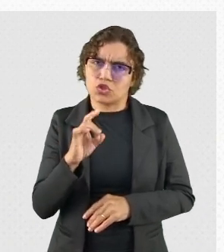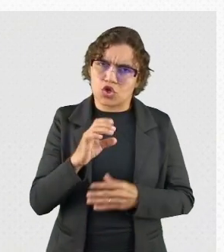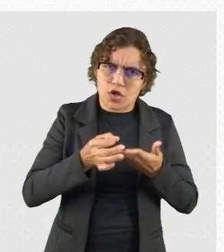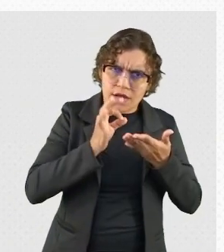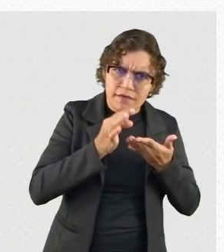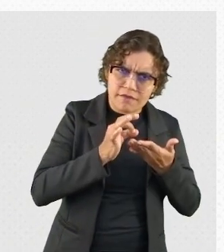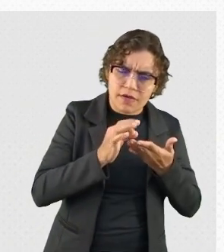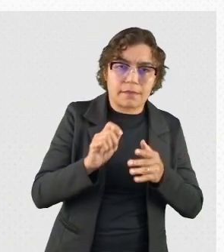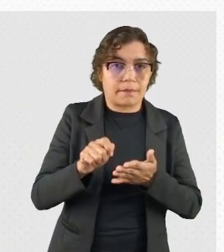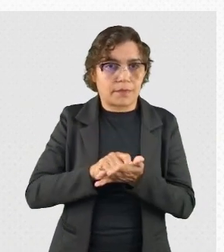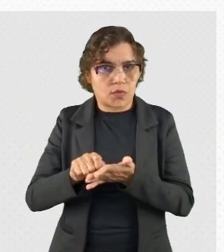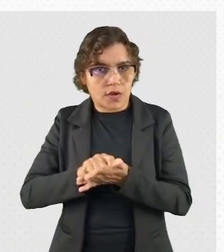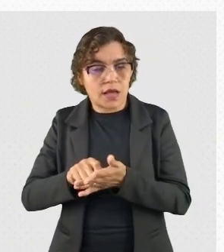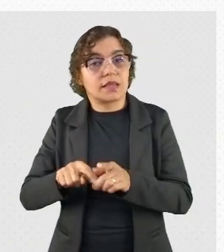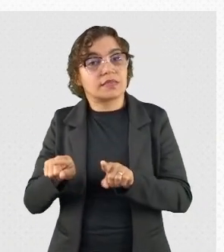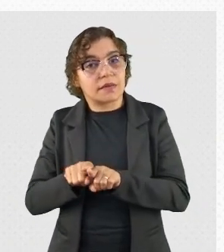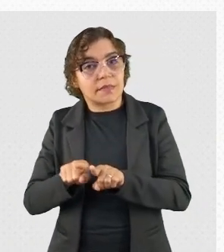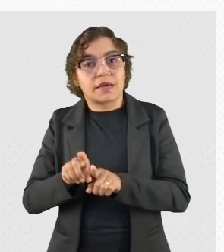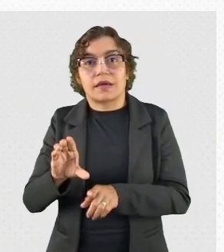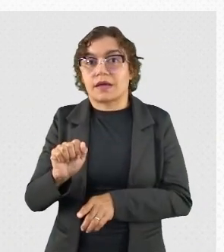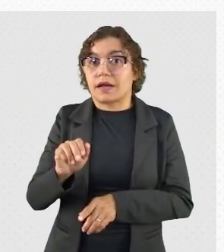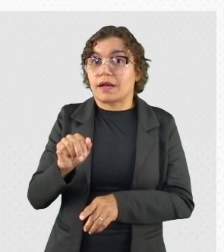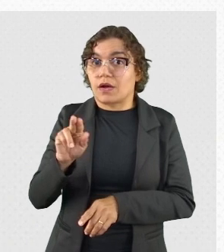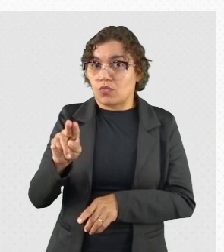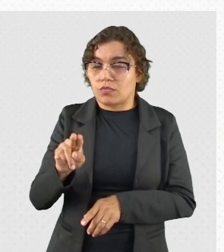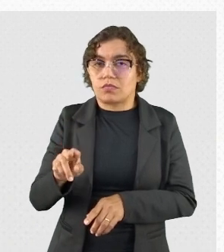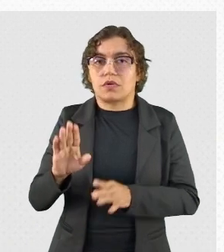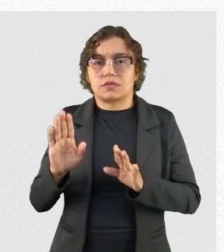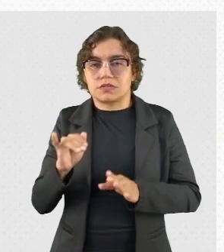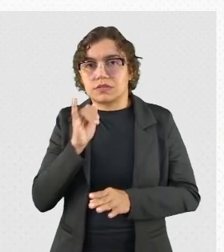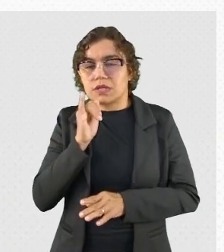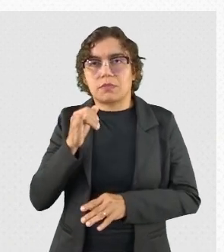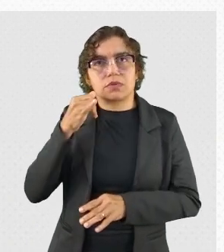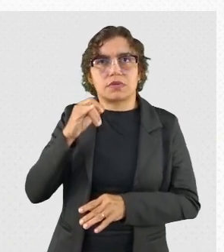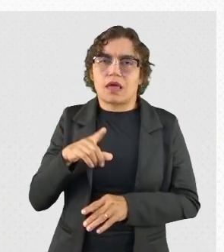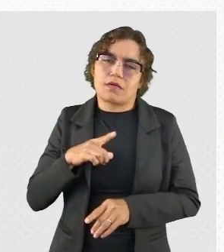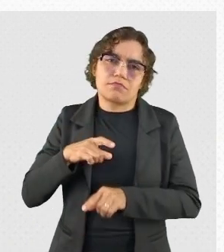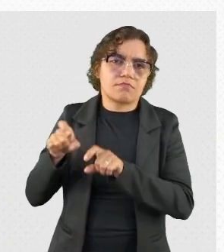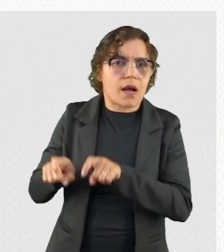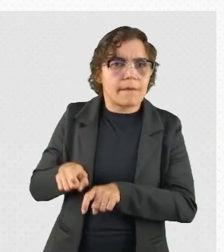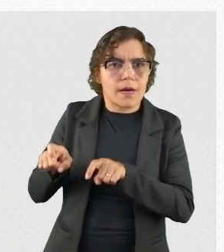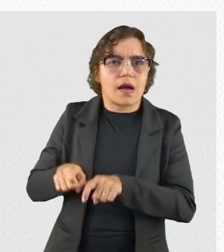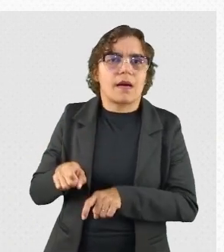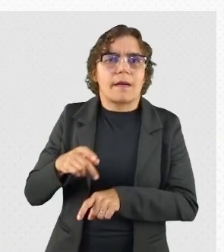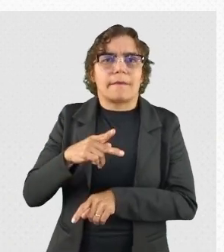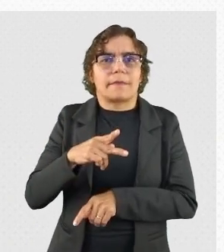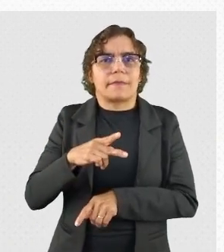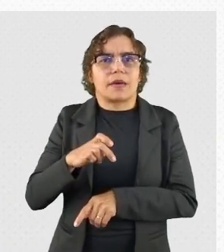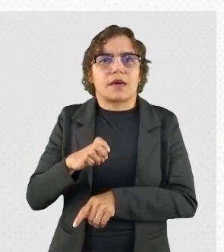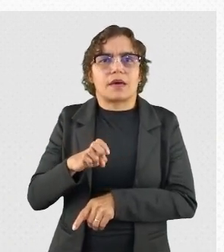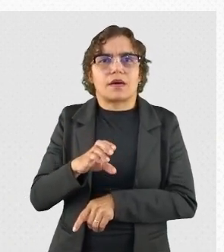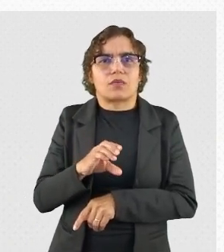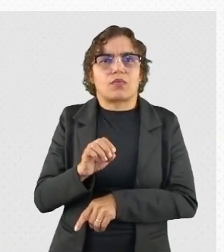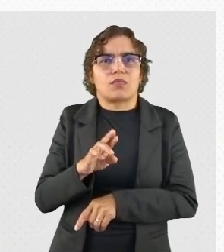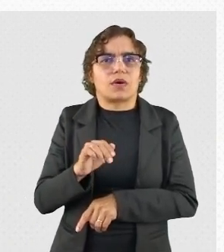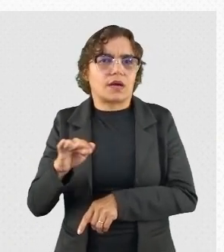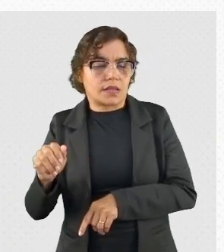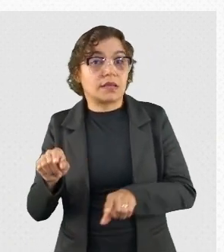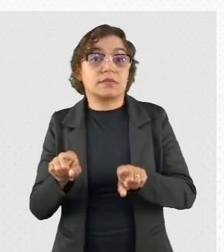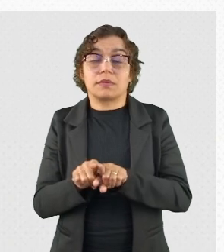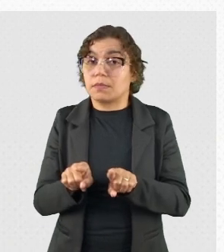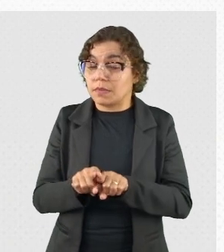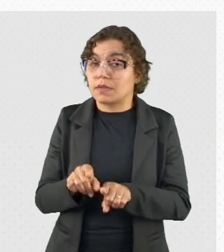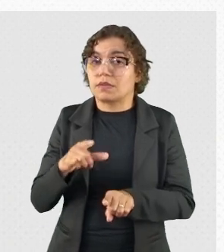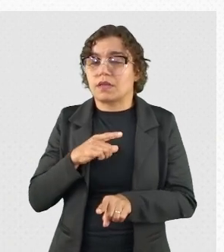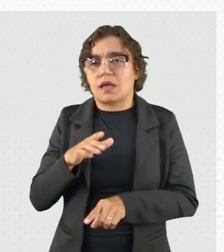tinha um café e tinha o cacau. Claro que a pecuária você tem ali, você tem outras produções também de alimentos, né, mais